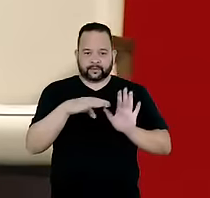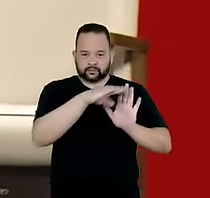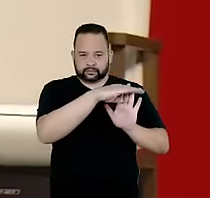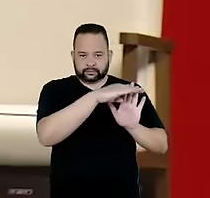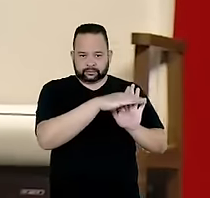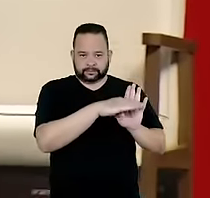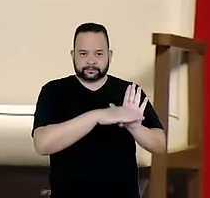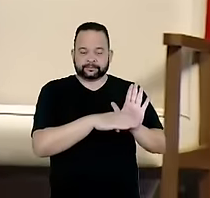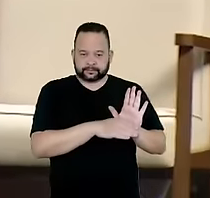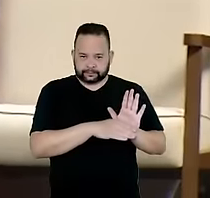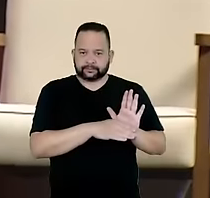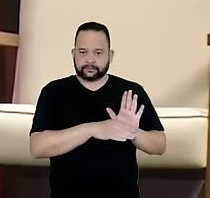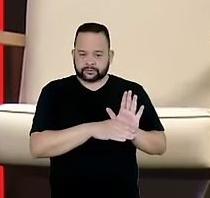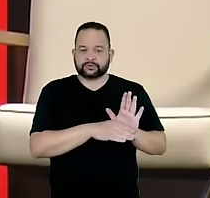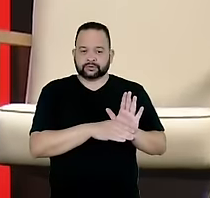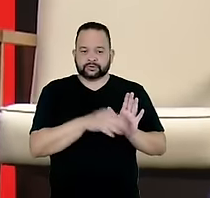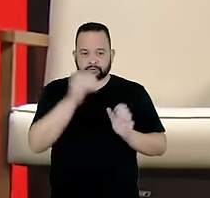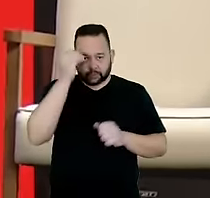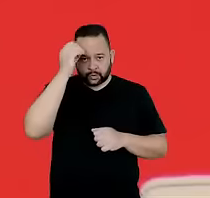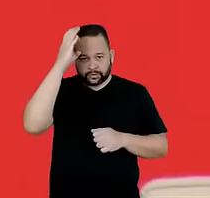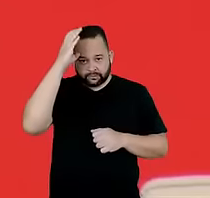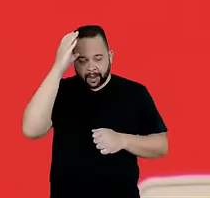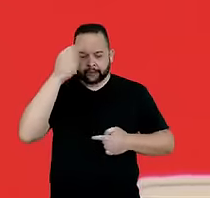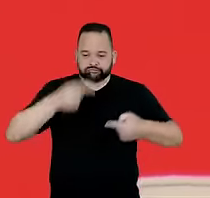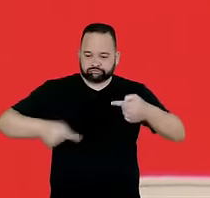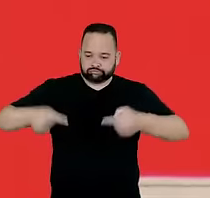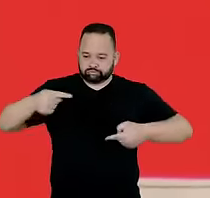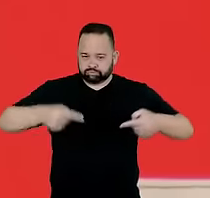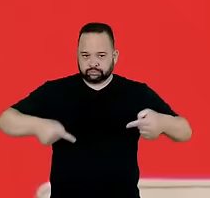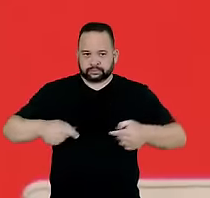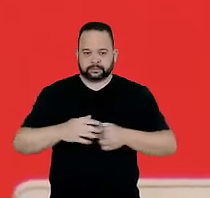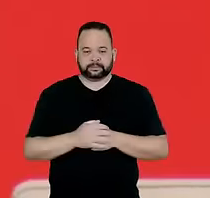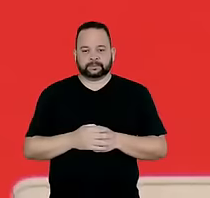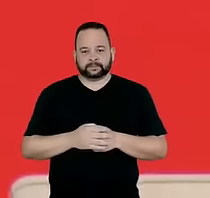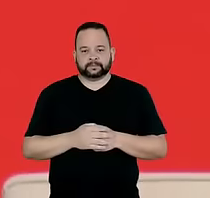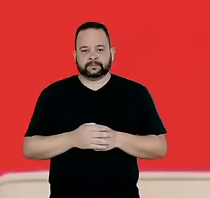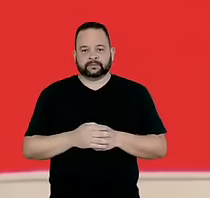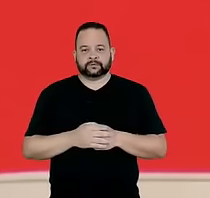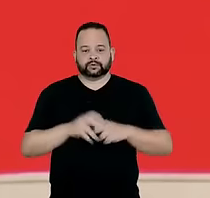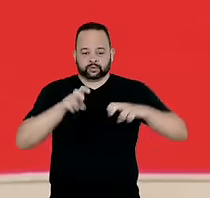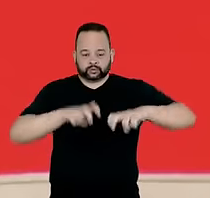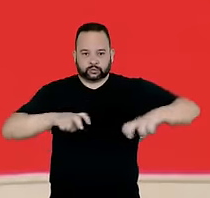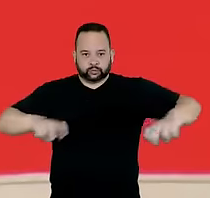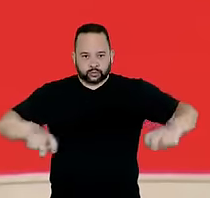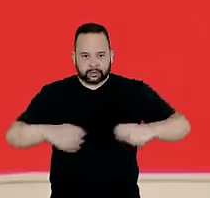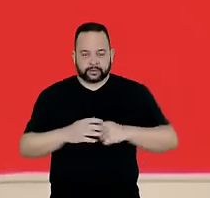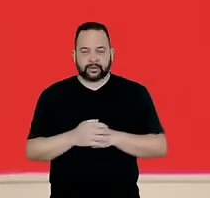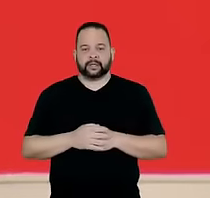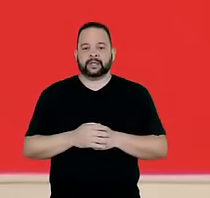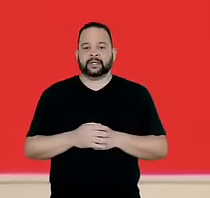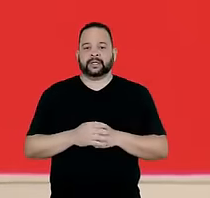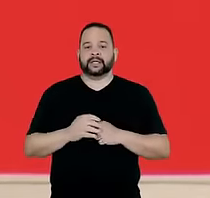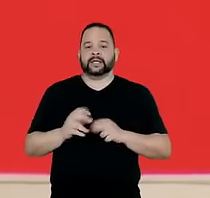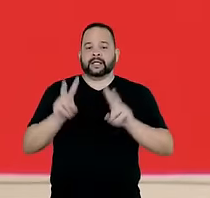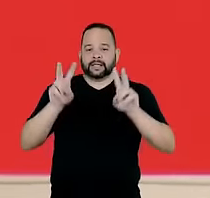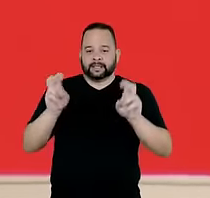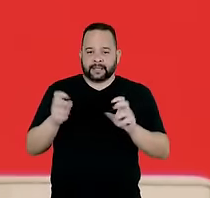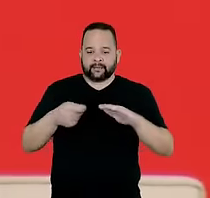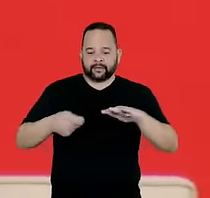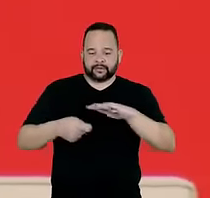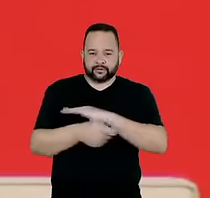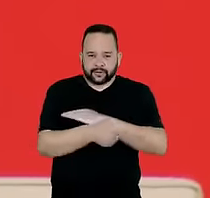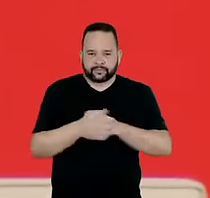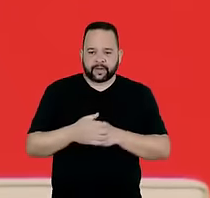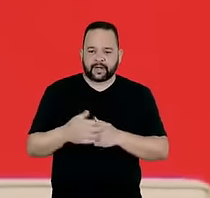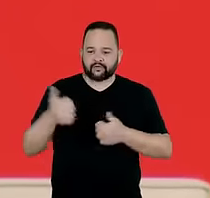qualificada e diferenciada com painéis envolvendo temas como investimentos cenários mercado